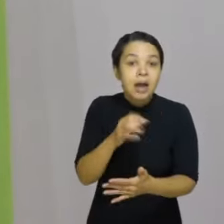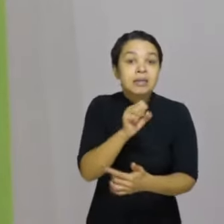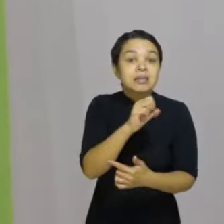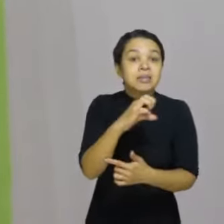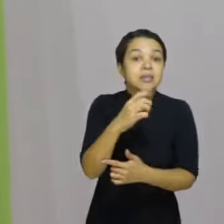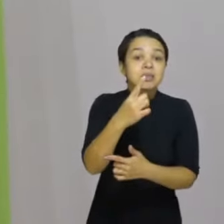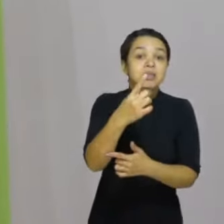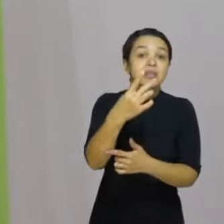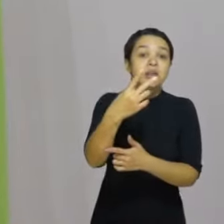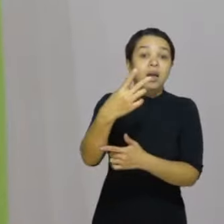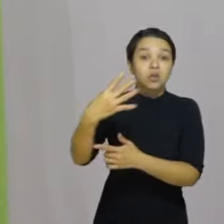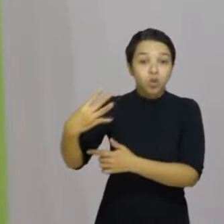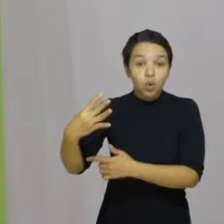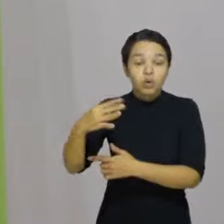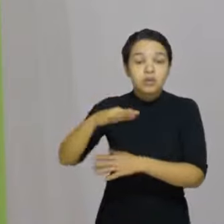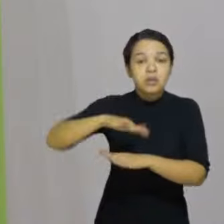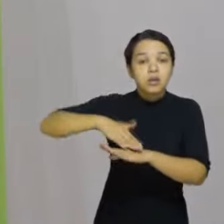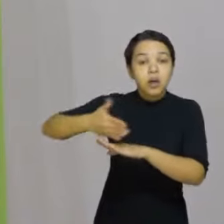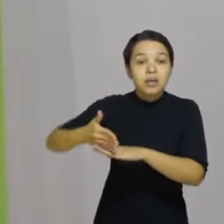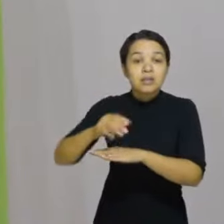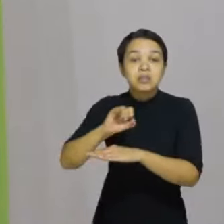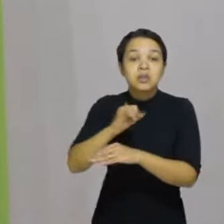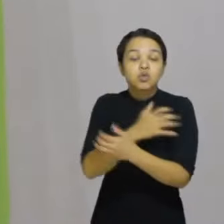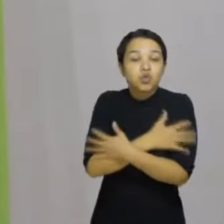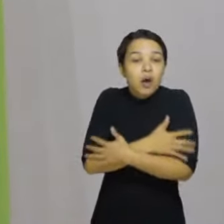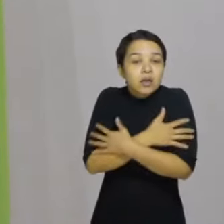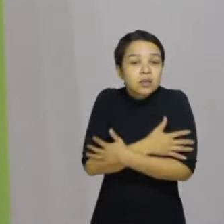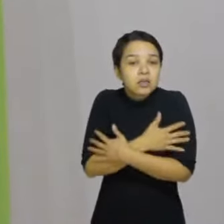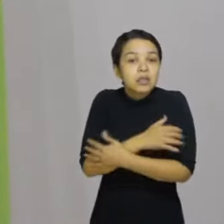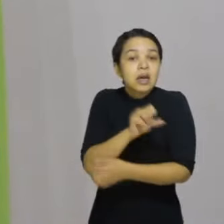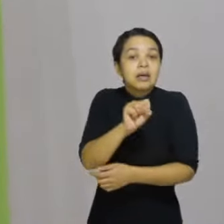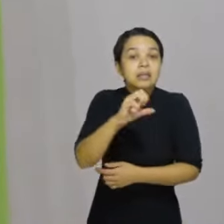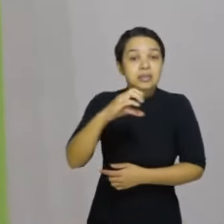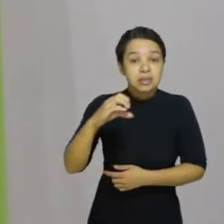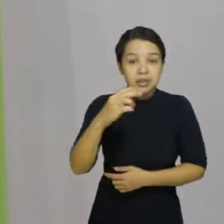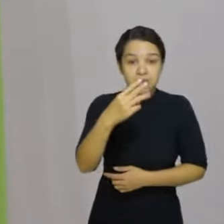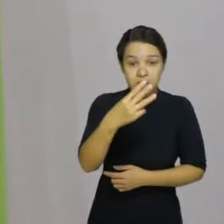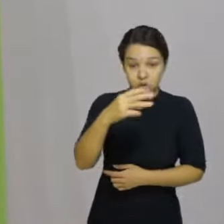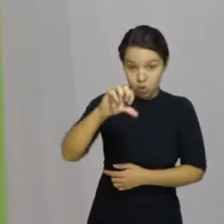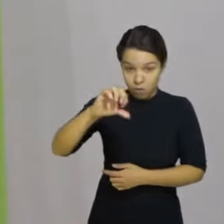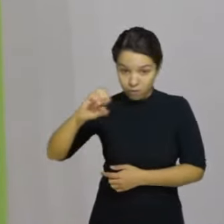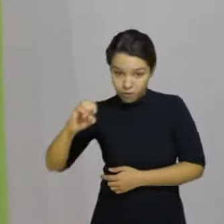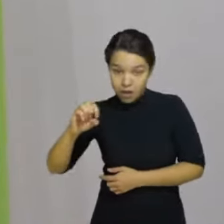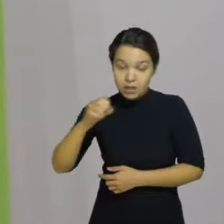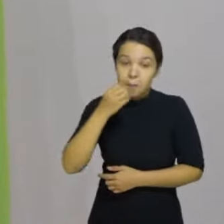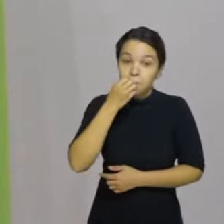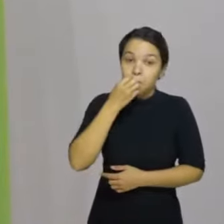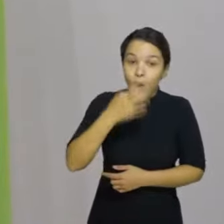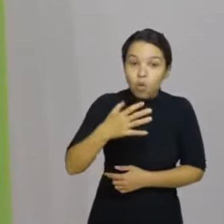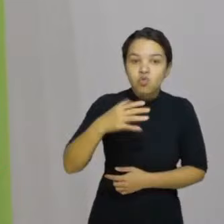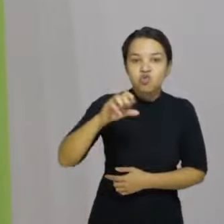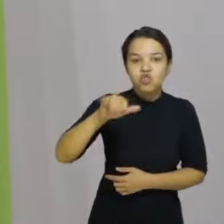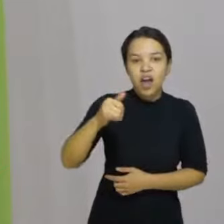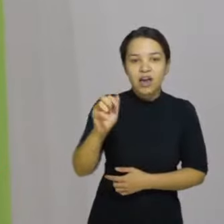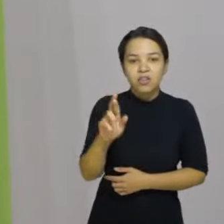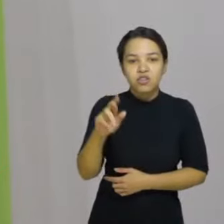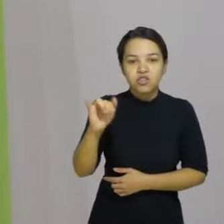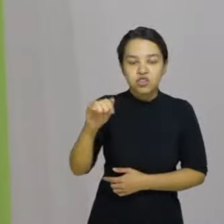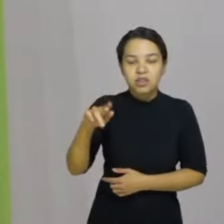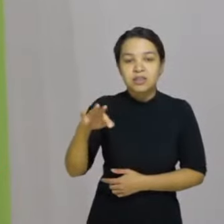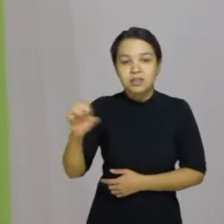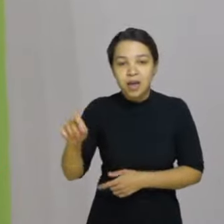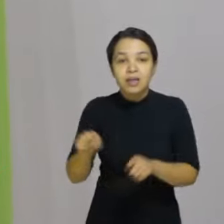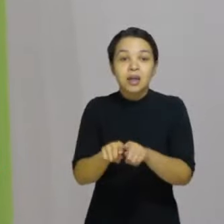da Serrinha, em São Joaquim, a nossa SC-390, em Bom Jardim da Serra, e ainda o Avencal